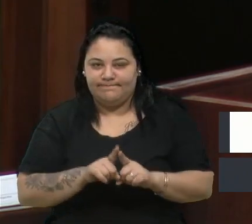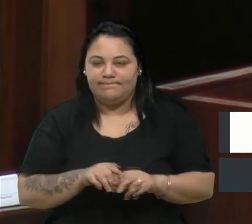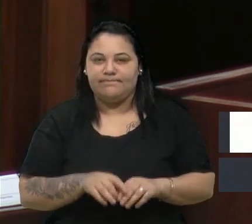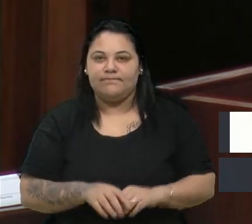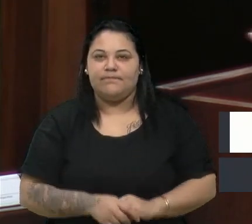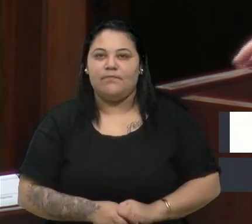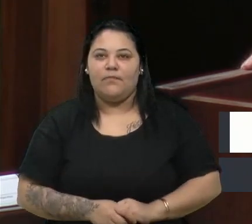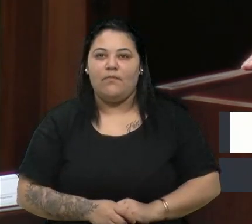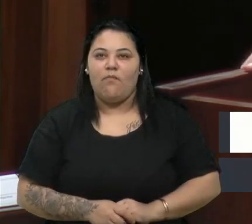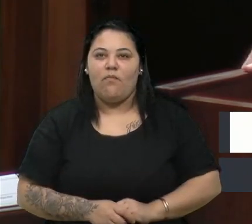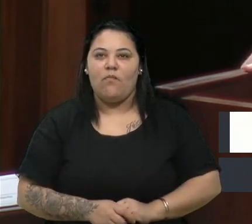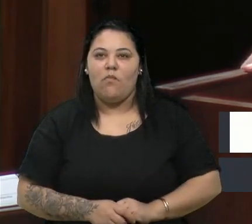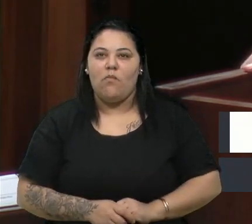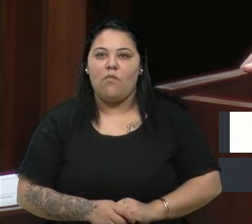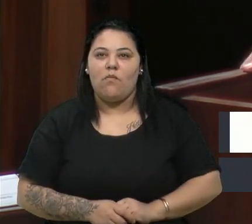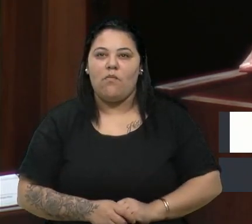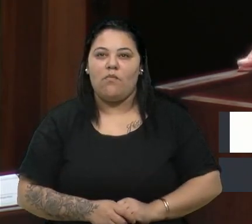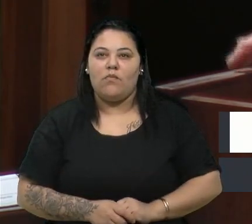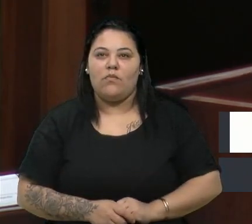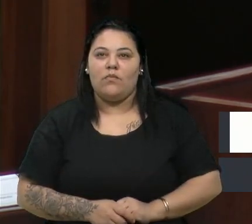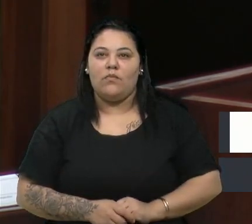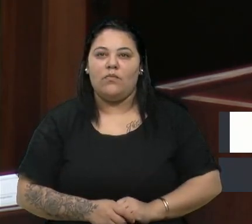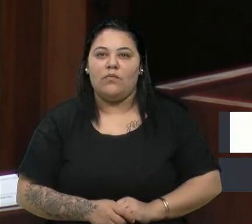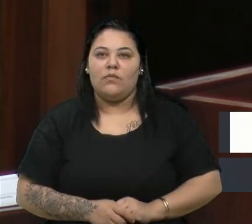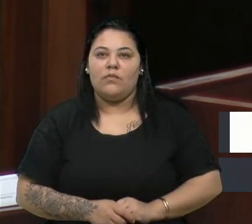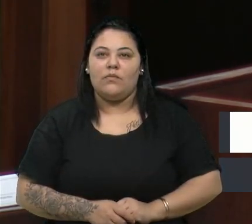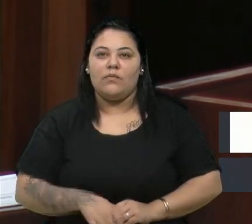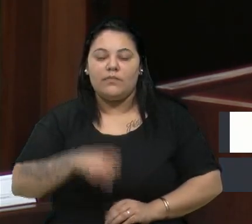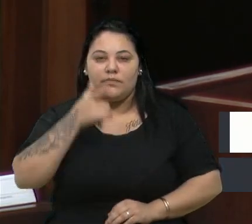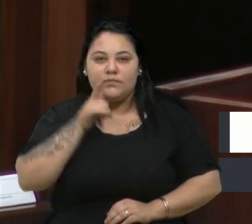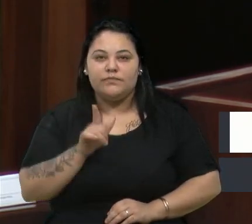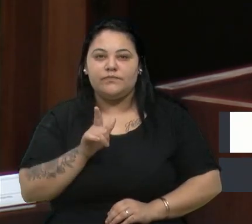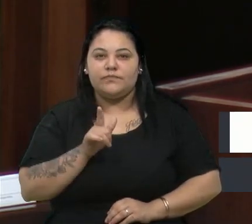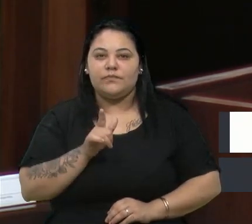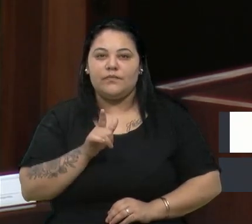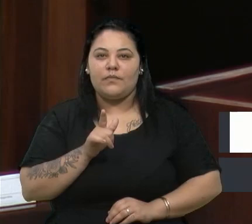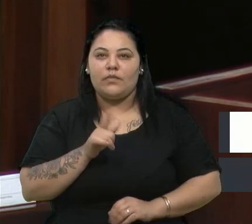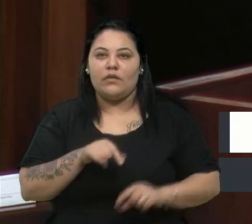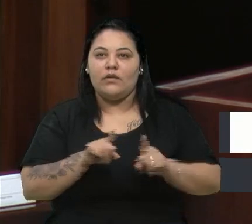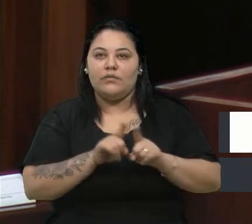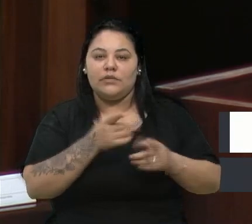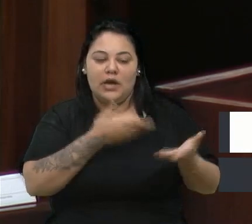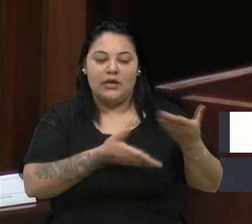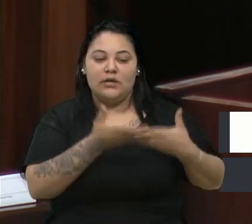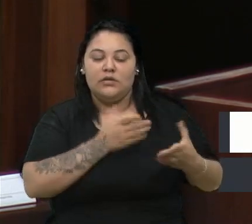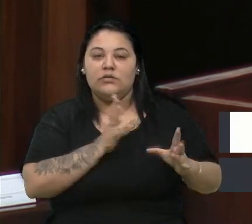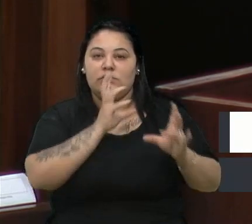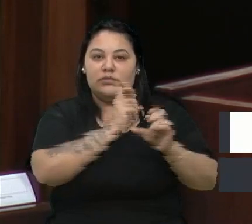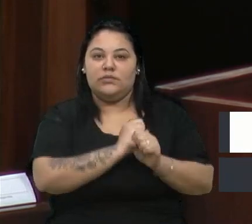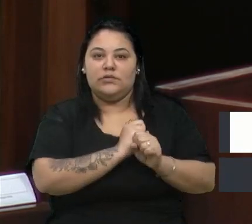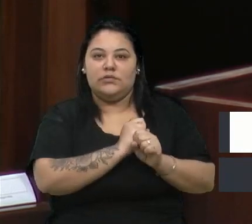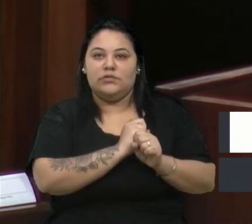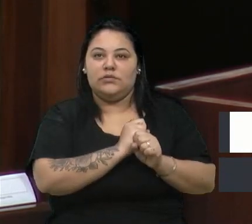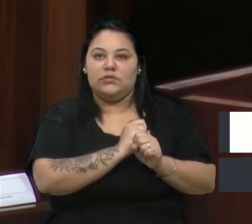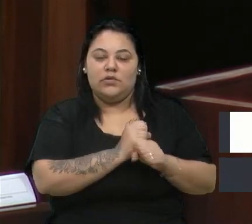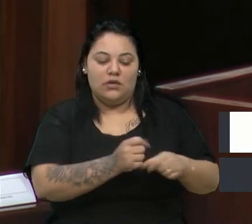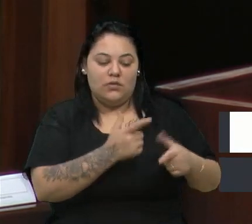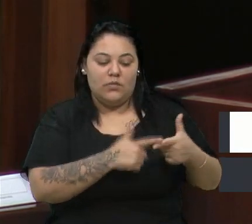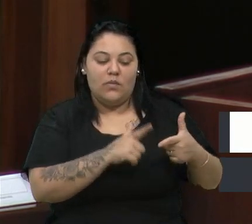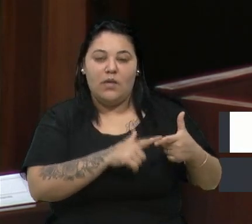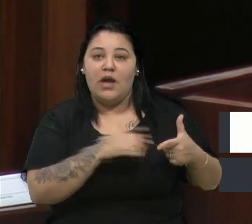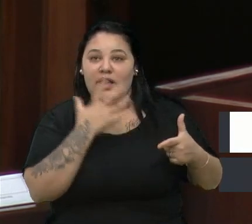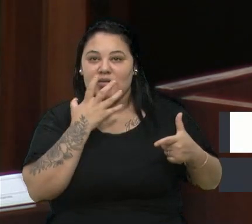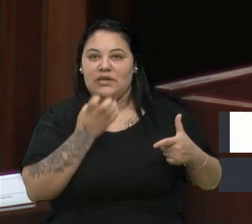Para achar uma solução para socorrer e atender esses animais. Problema sério